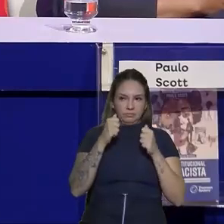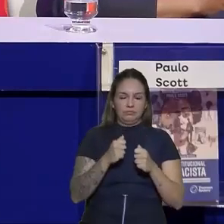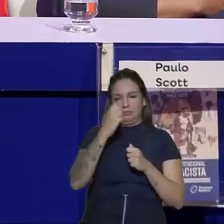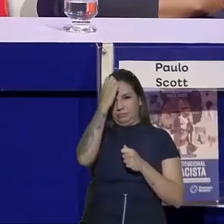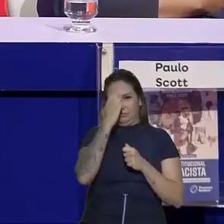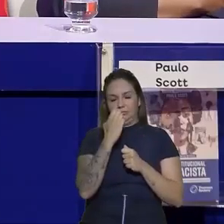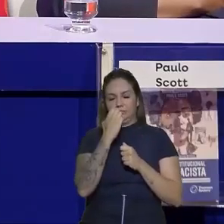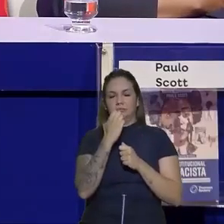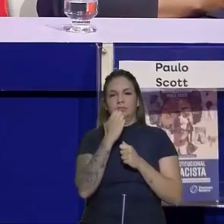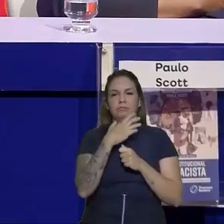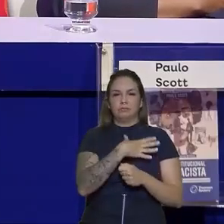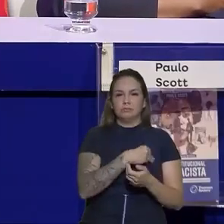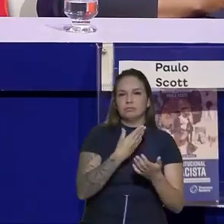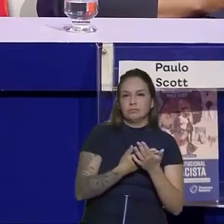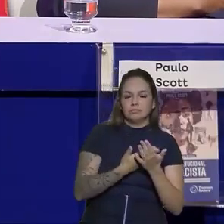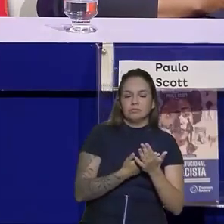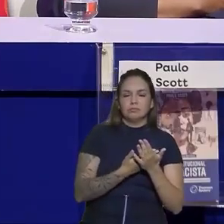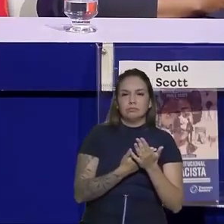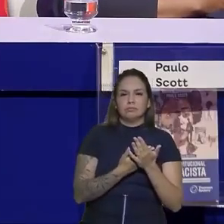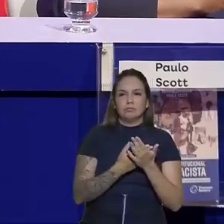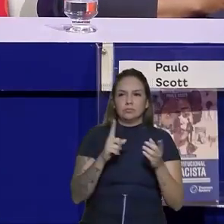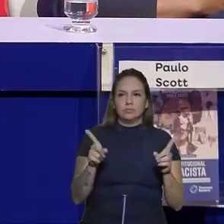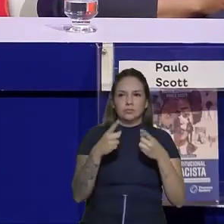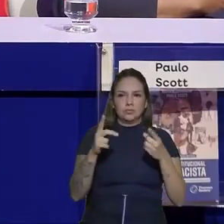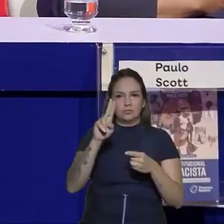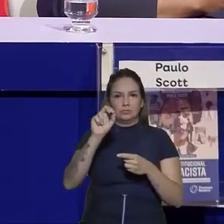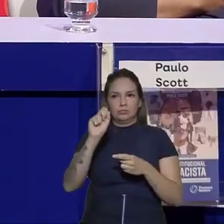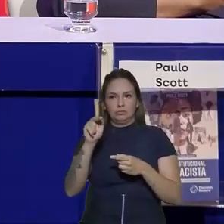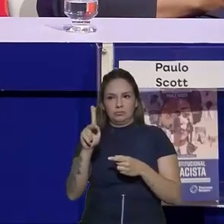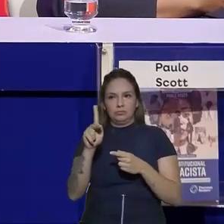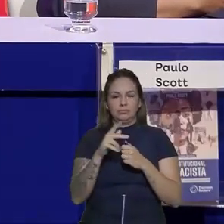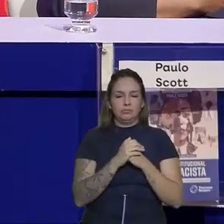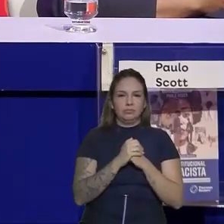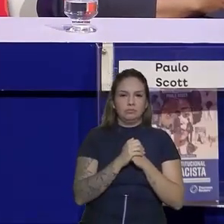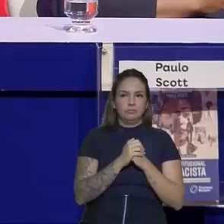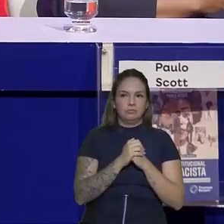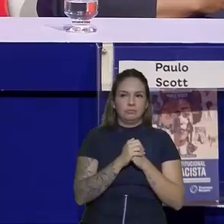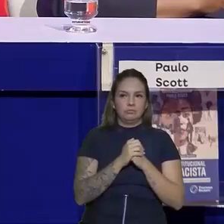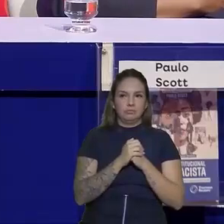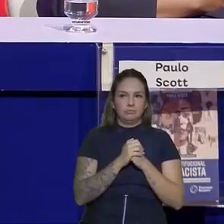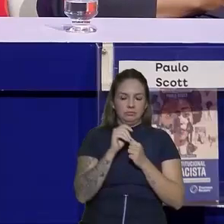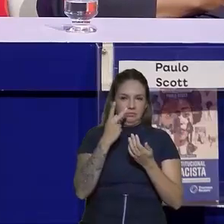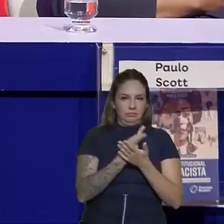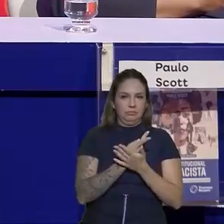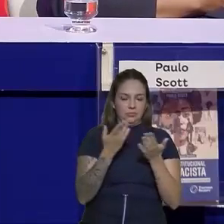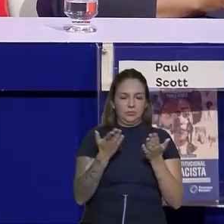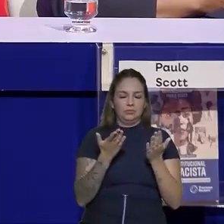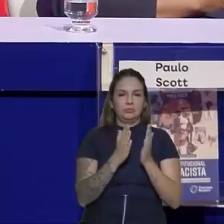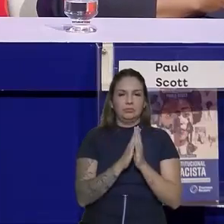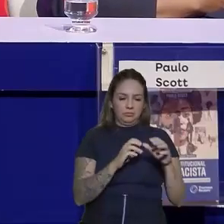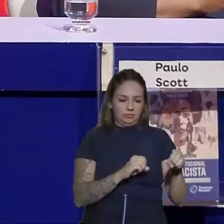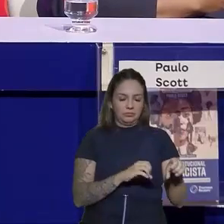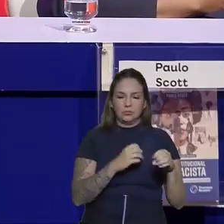consistente, séria, né? Minha filha estuda composição na USP, então eu estou assim, para e passo com o que está acontecendo hoje